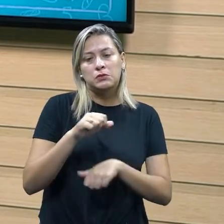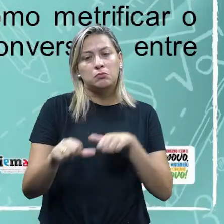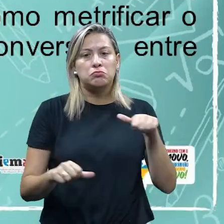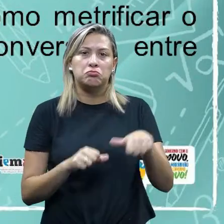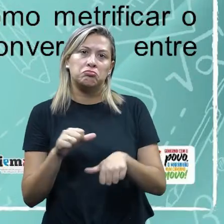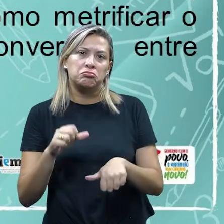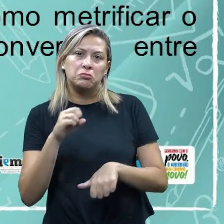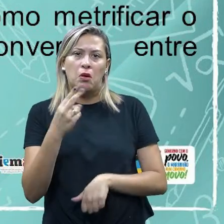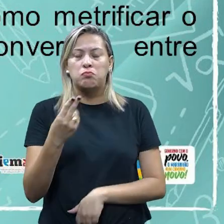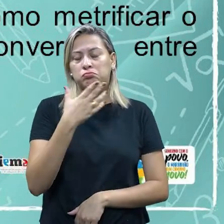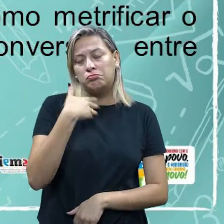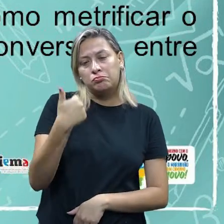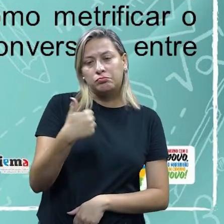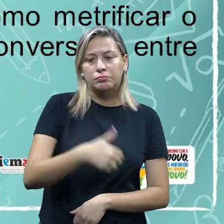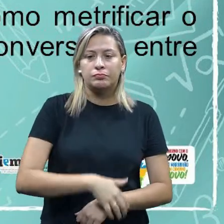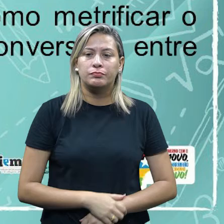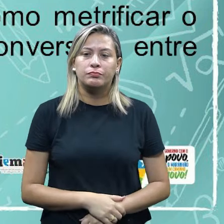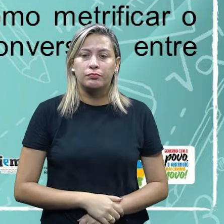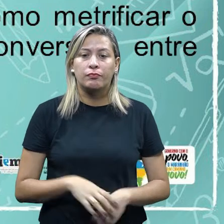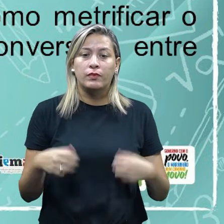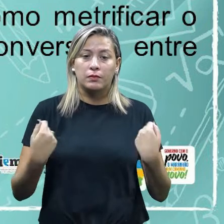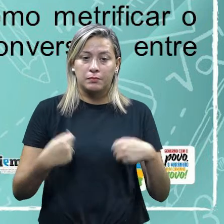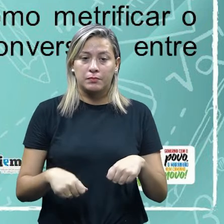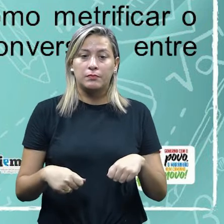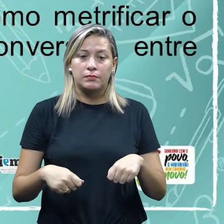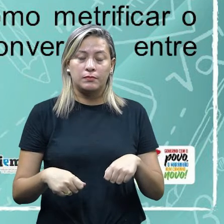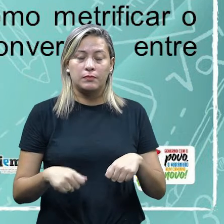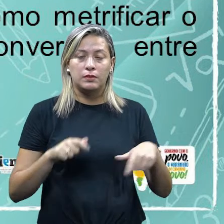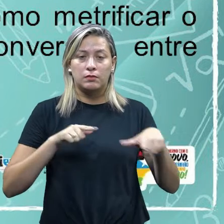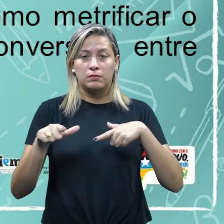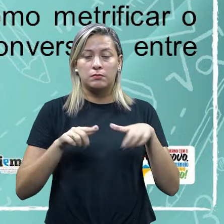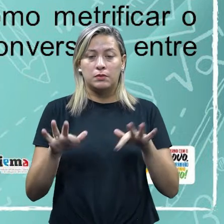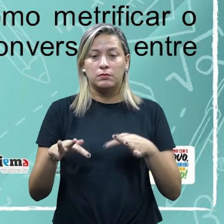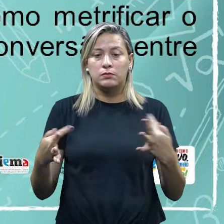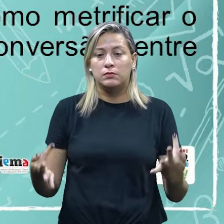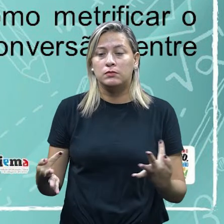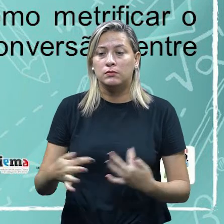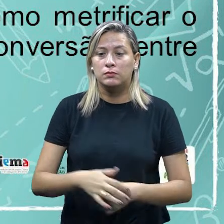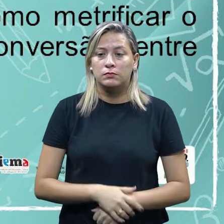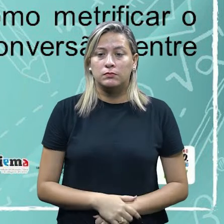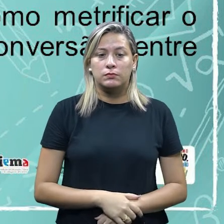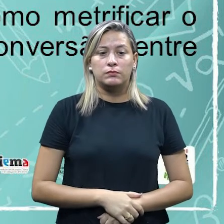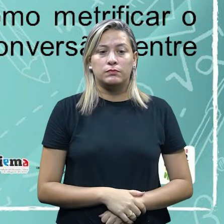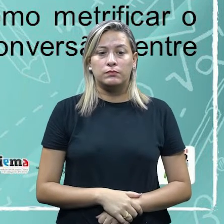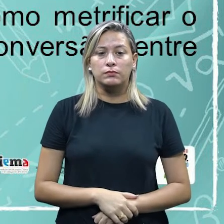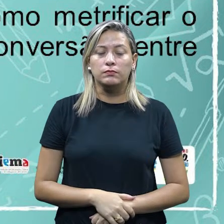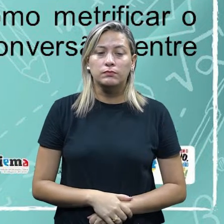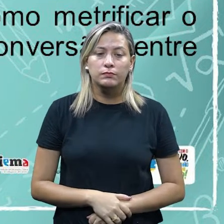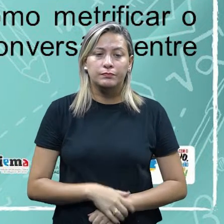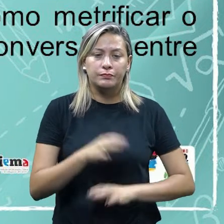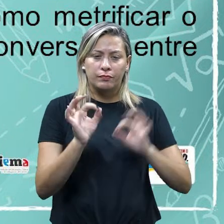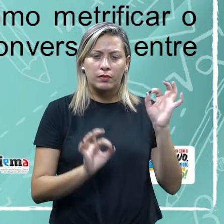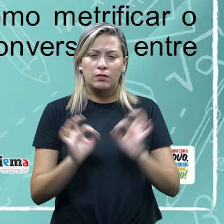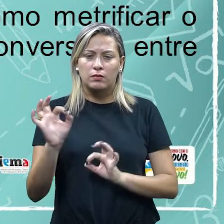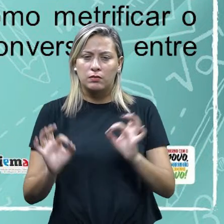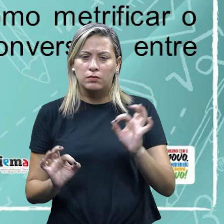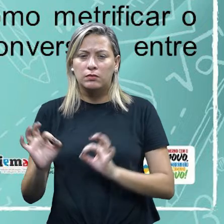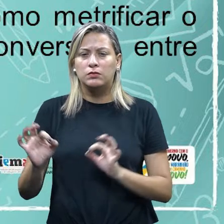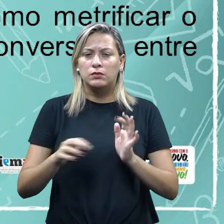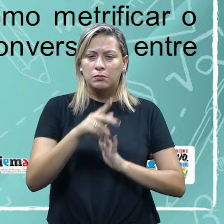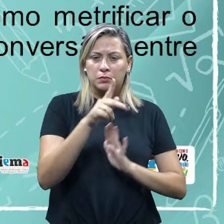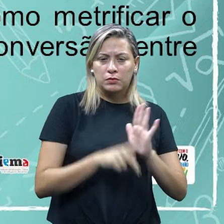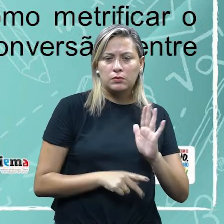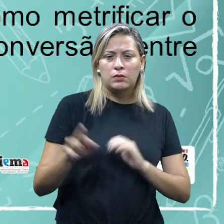melhoria, né? Além disso, permitem que tarefas simples, mais dispendiosas, como metrificar o esboço, definir